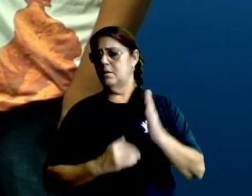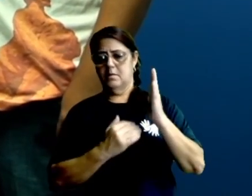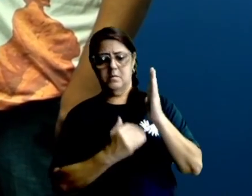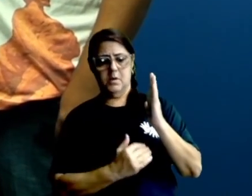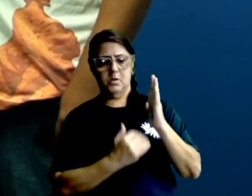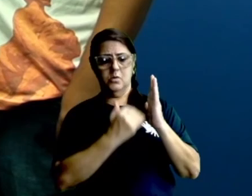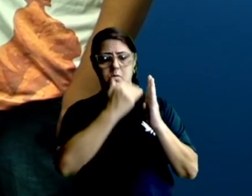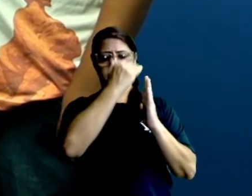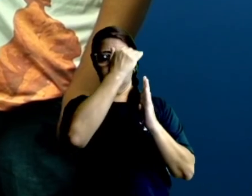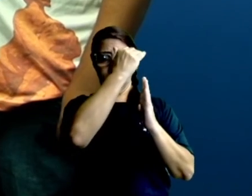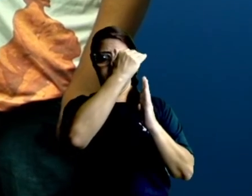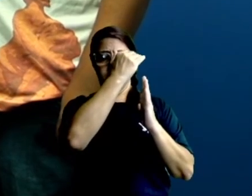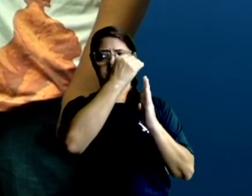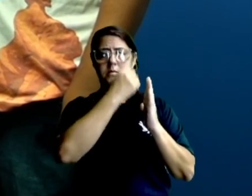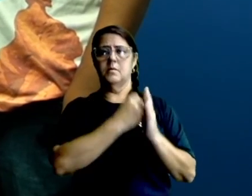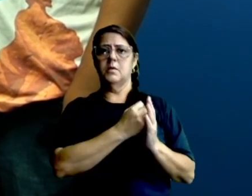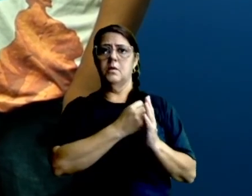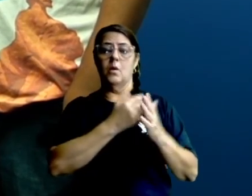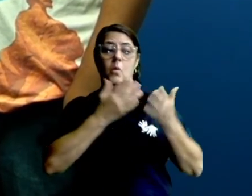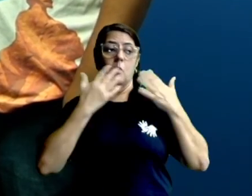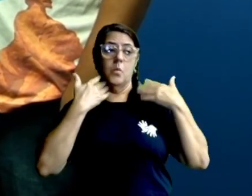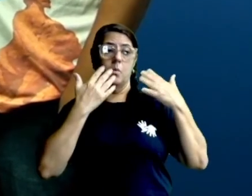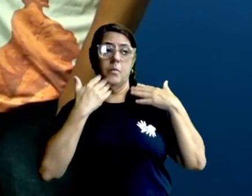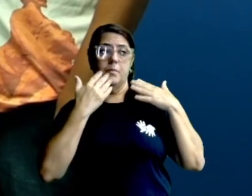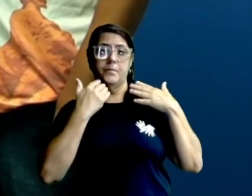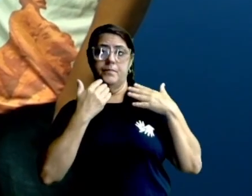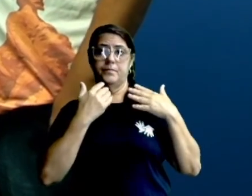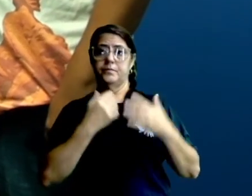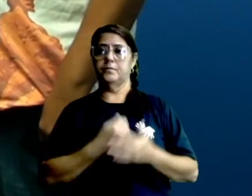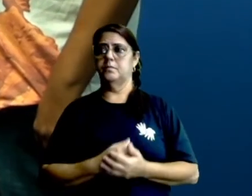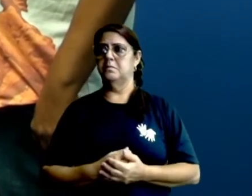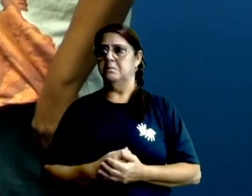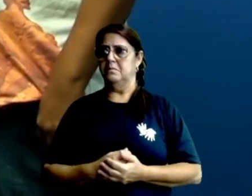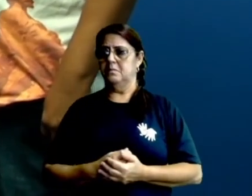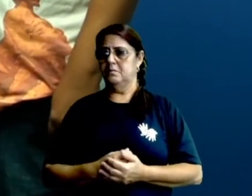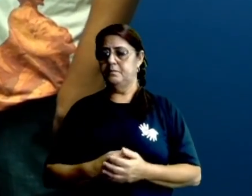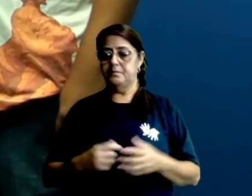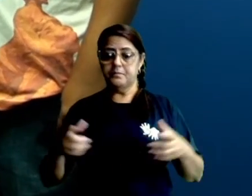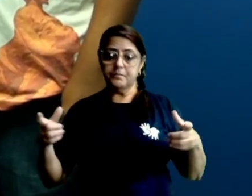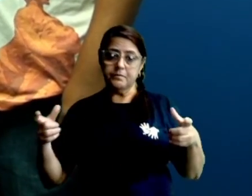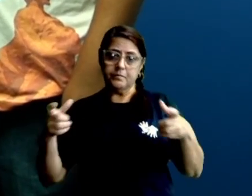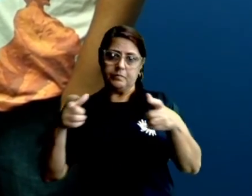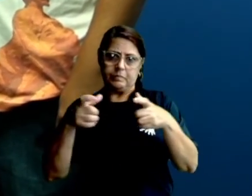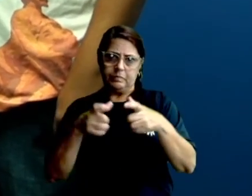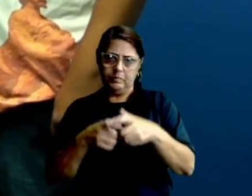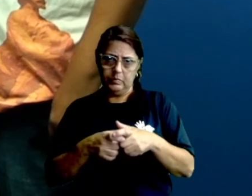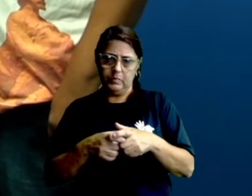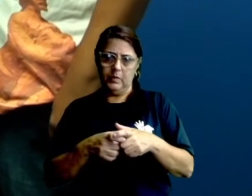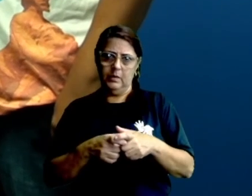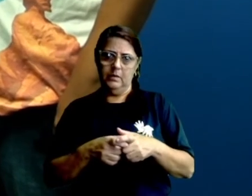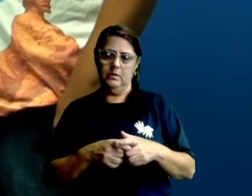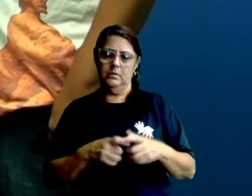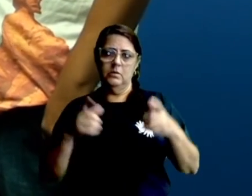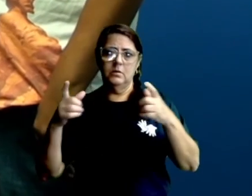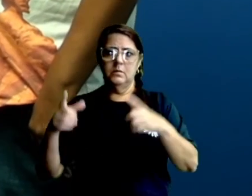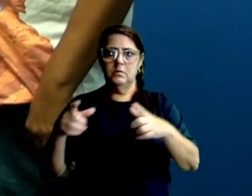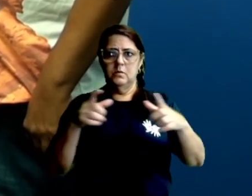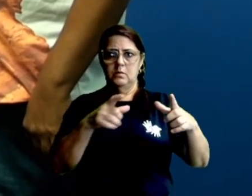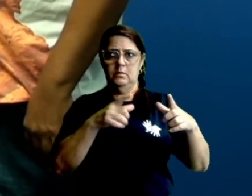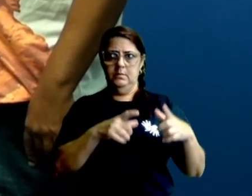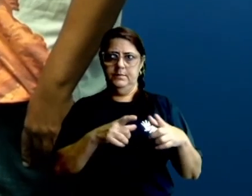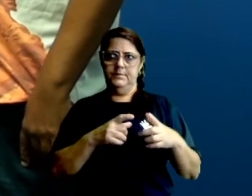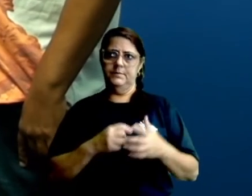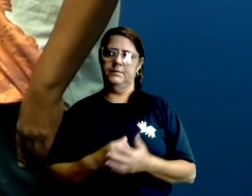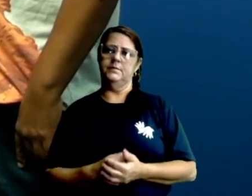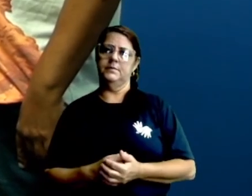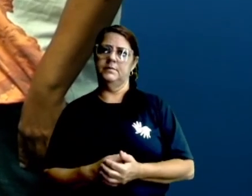O calor emitido, né, da irradiação, ela é menor, né, nas áreas de maior